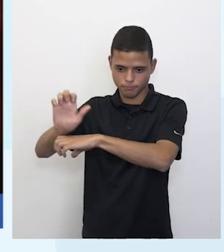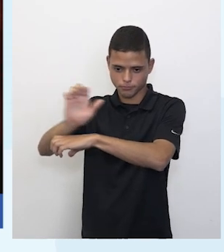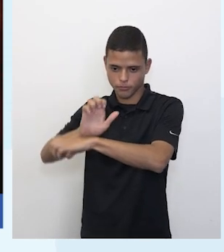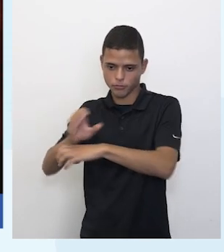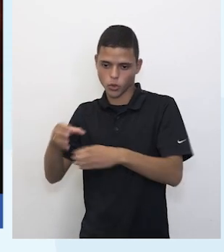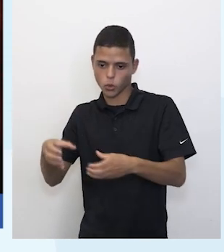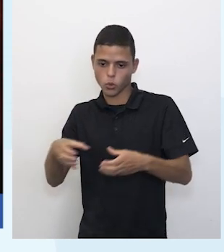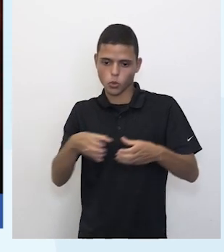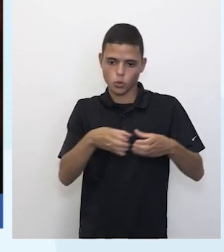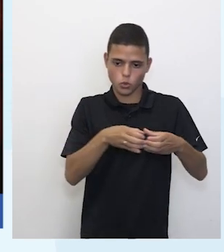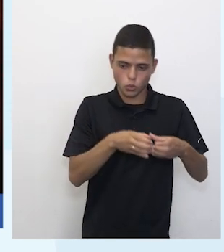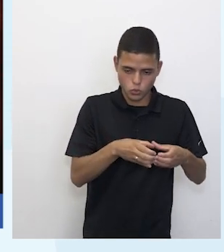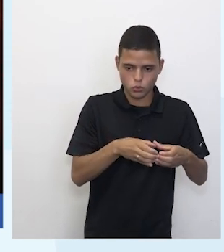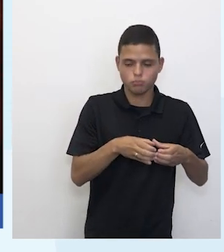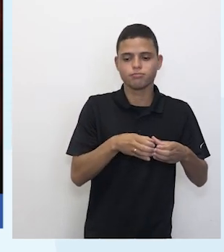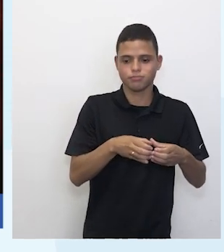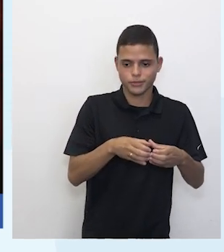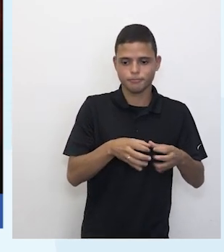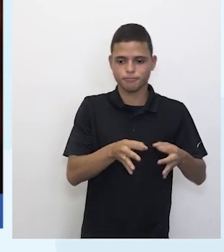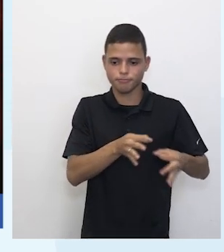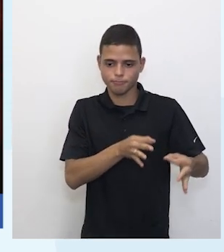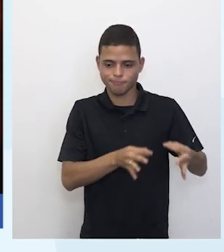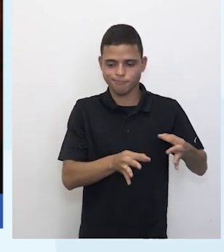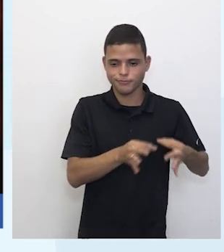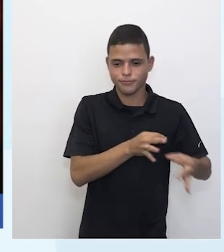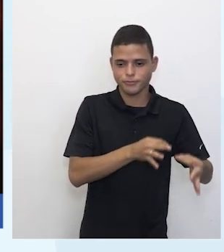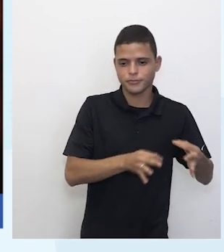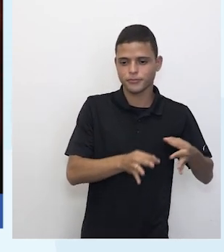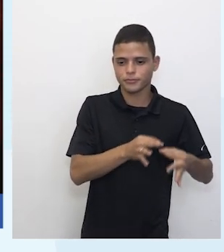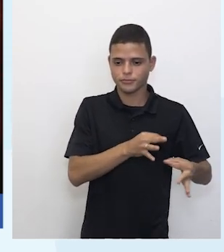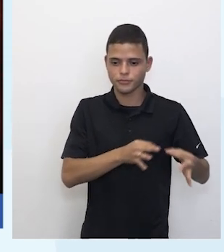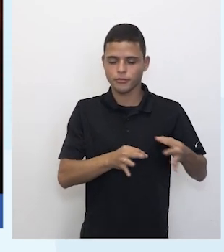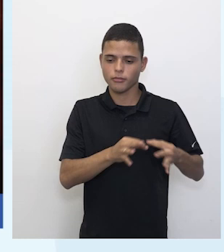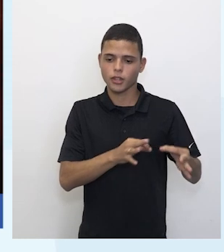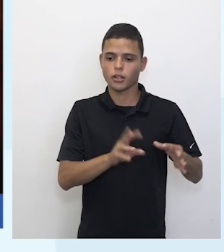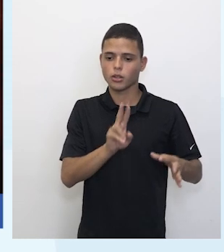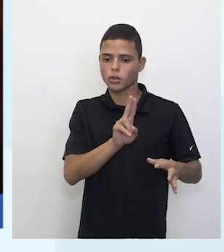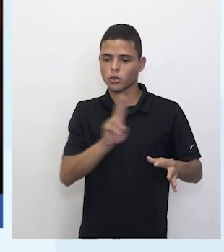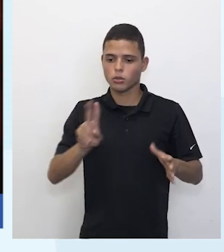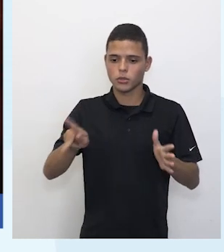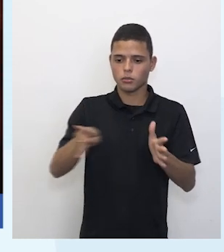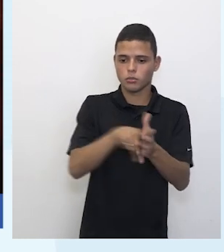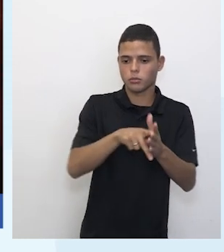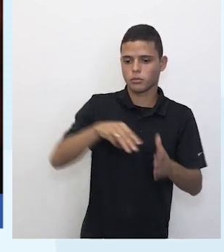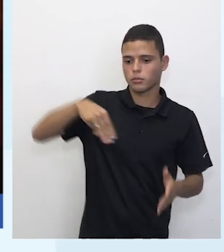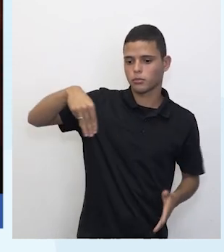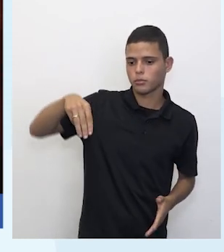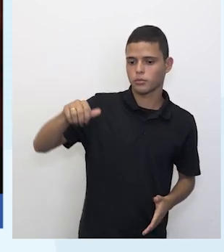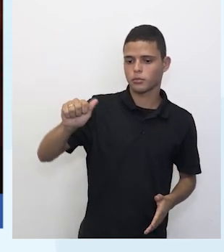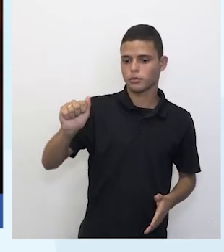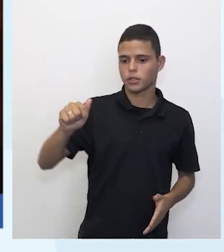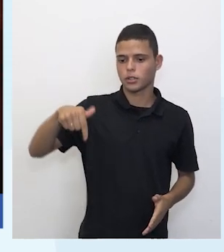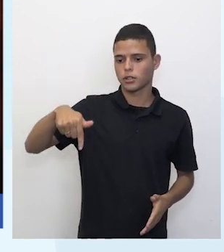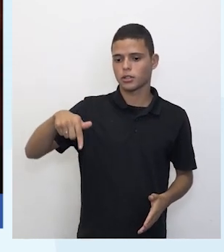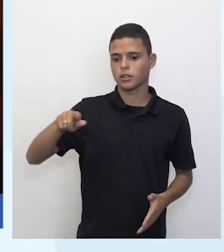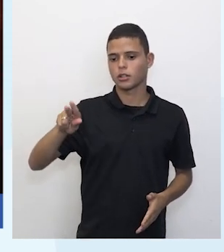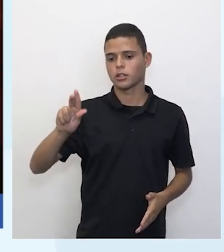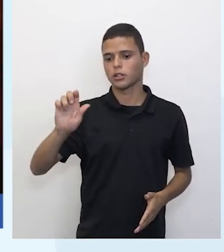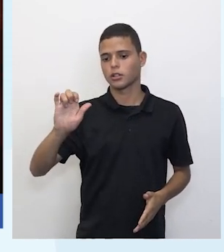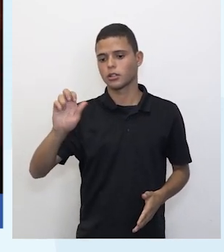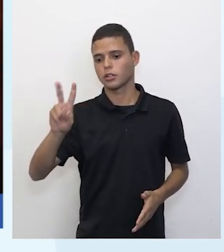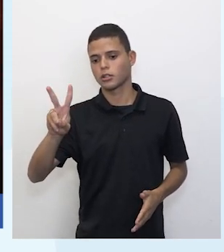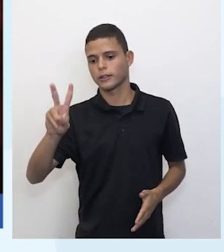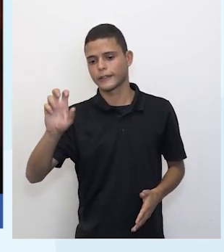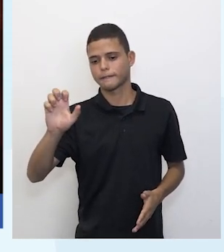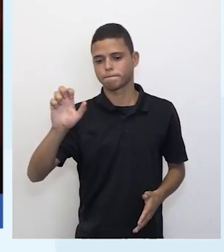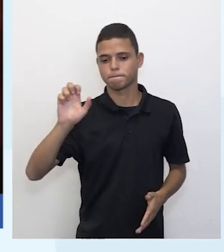Organização jurídica, coercitiva, enfim, foi Maquiavel. E o Maquiavel, gente, ele é um velho conhecido de